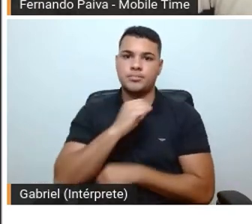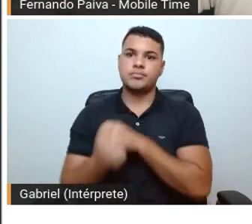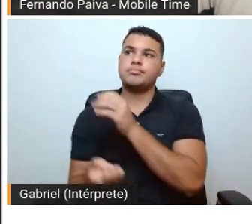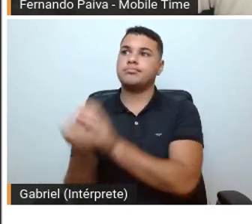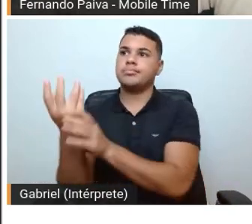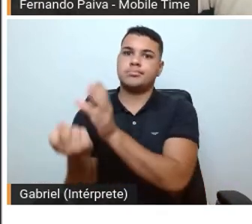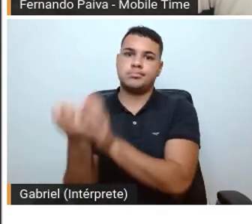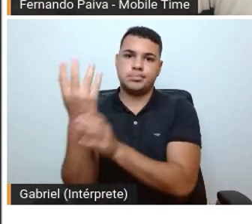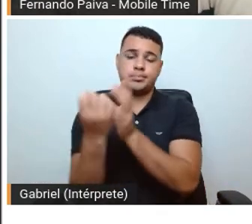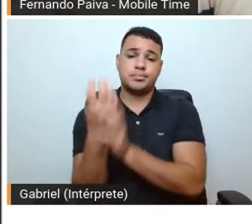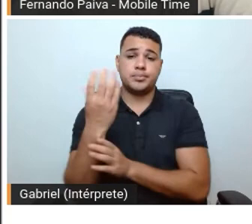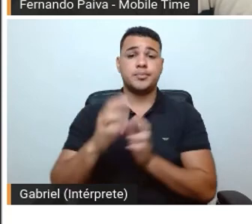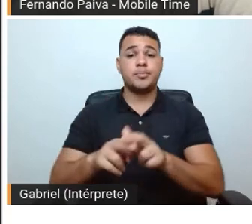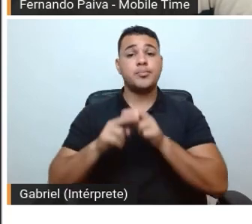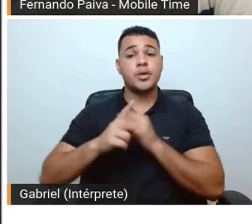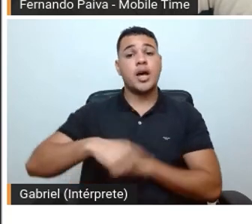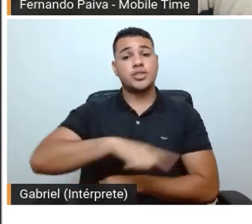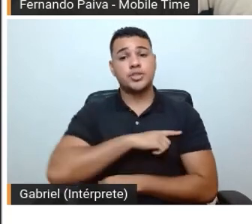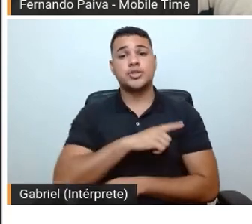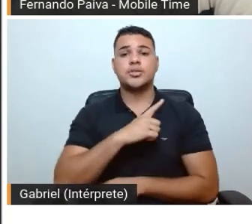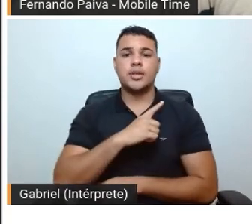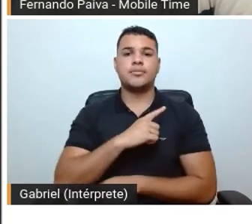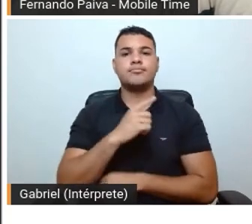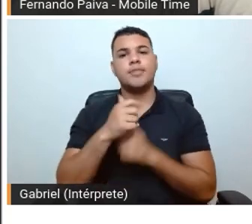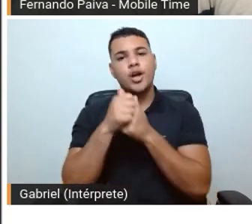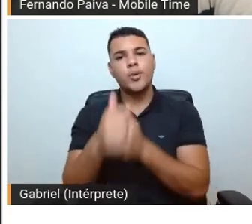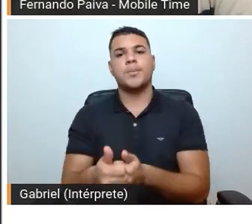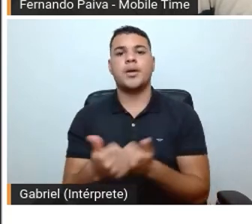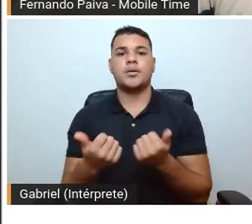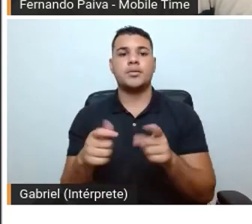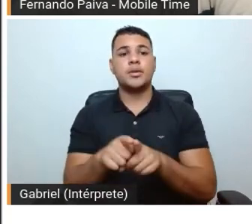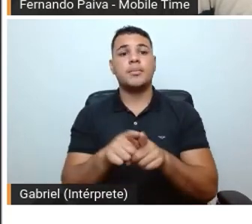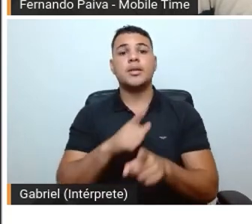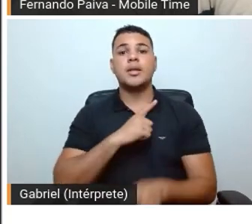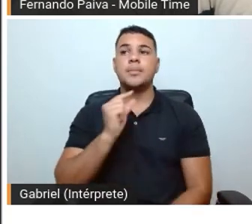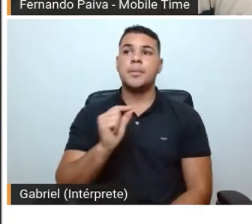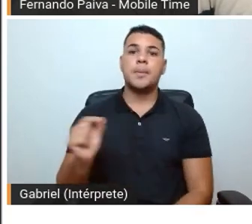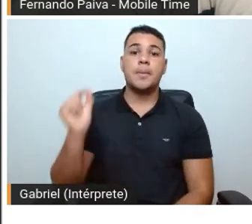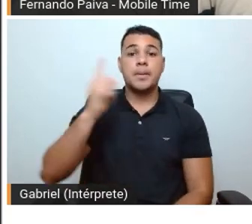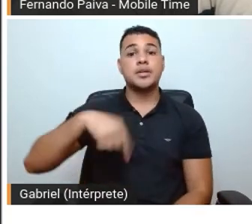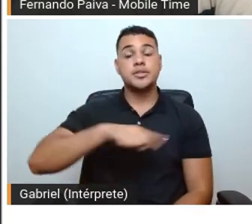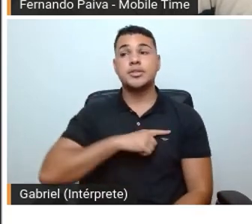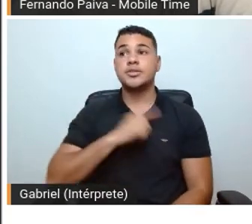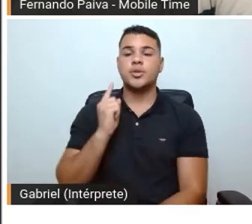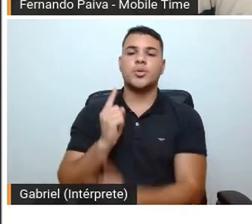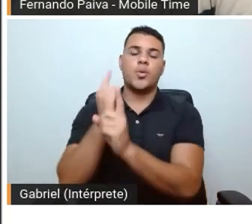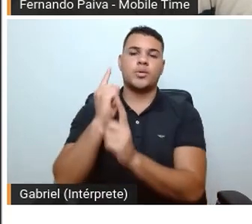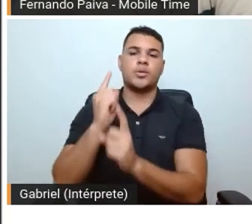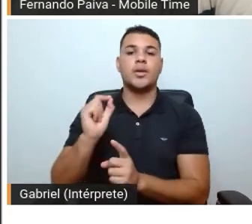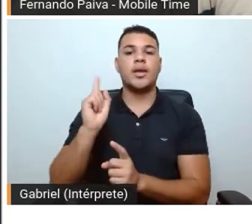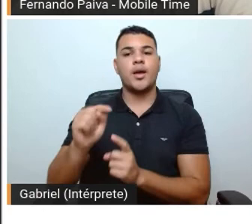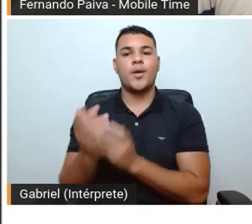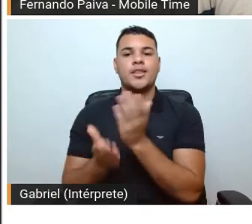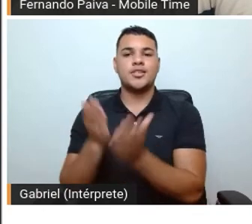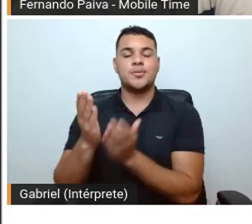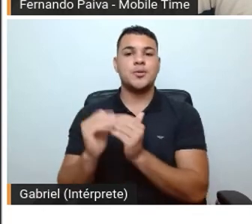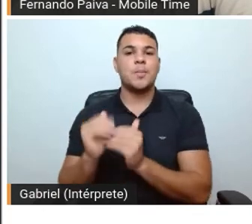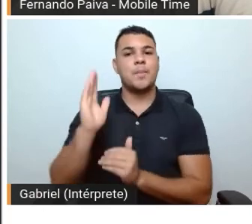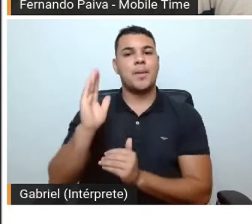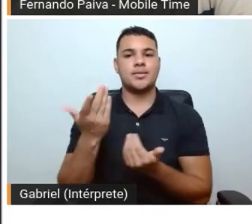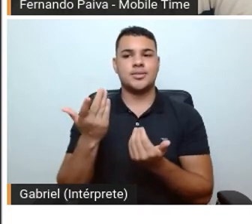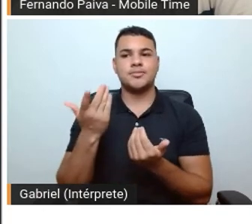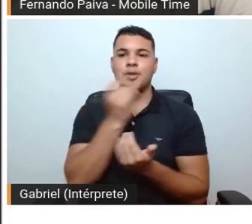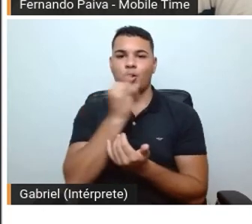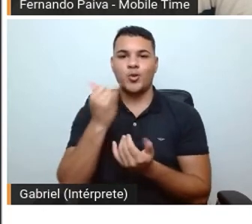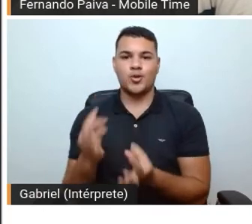a gente tem visto uma aceleração da adoção do atendimento automatizado desde que começou a